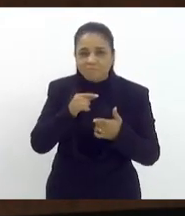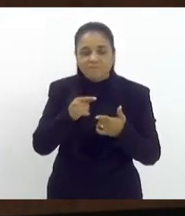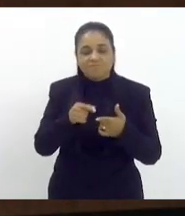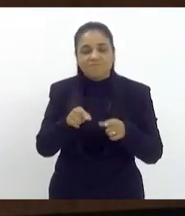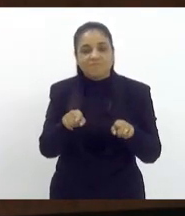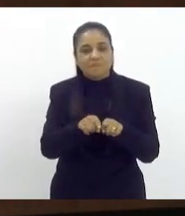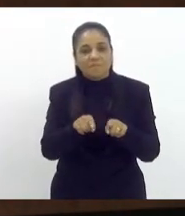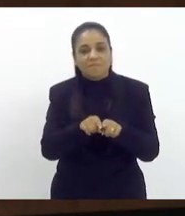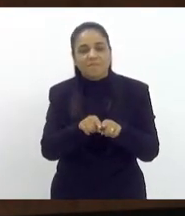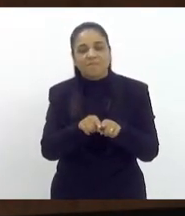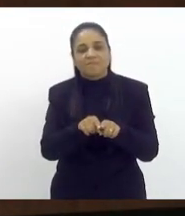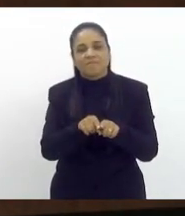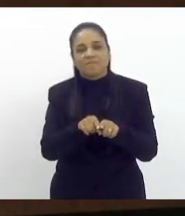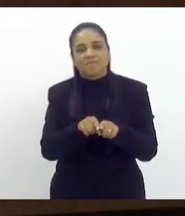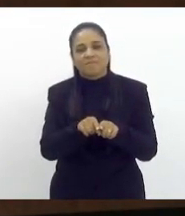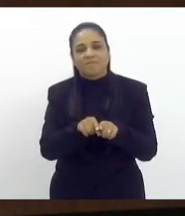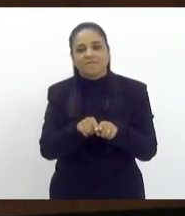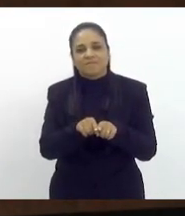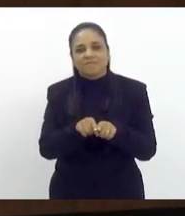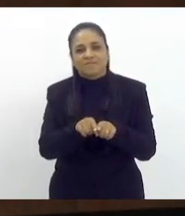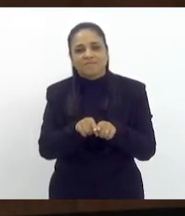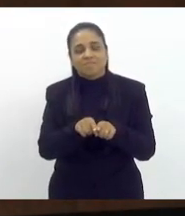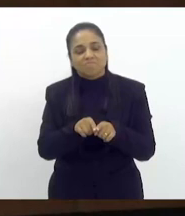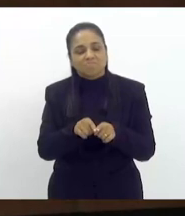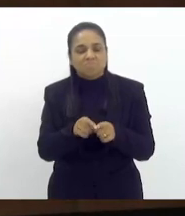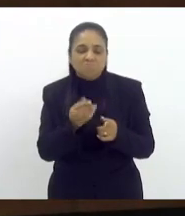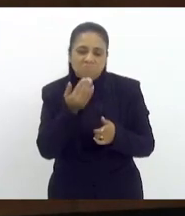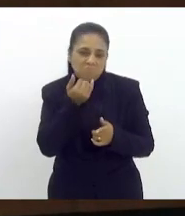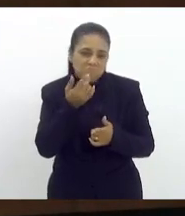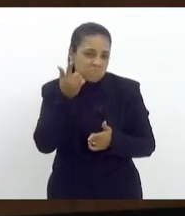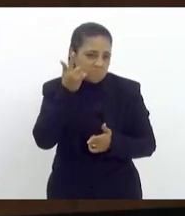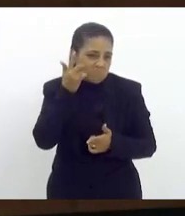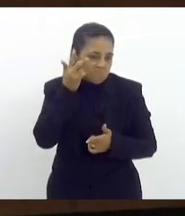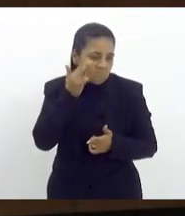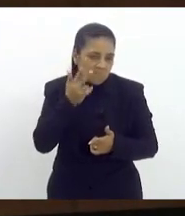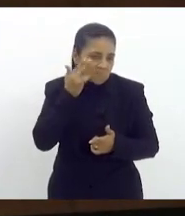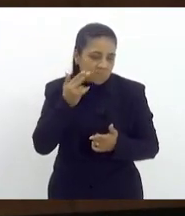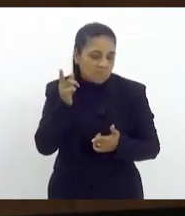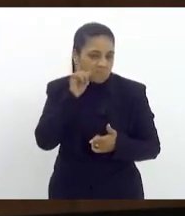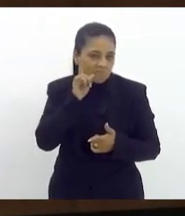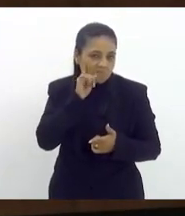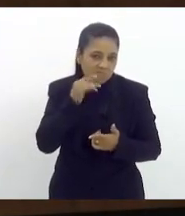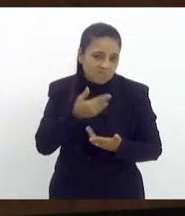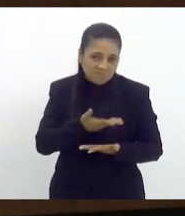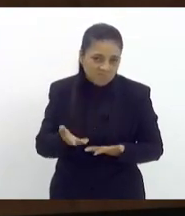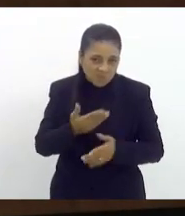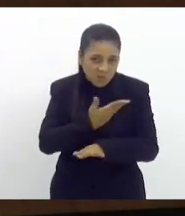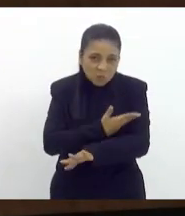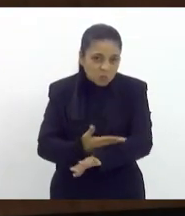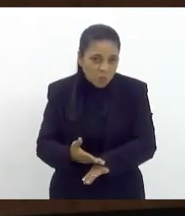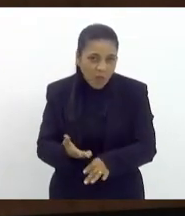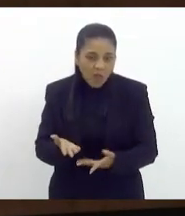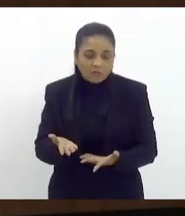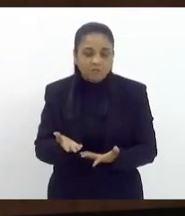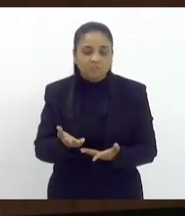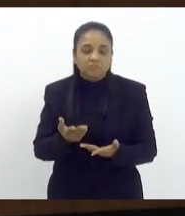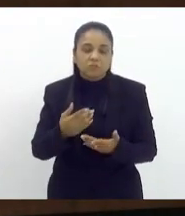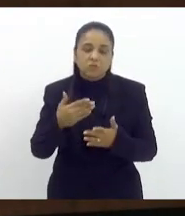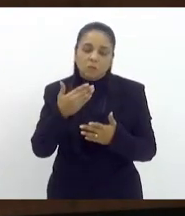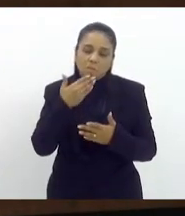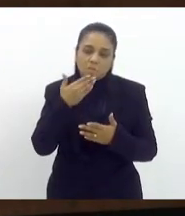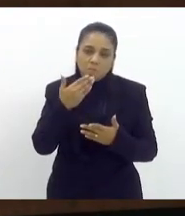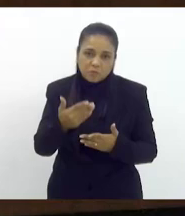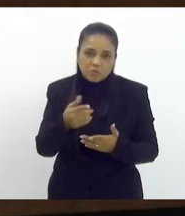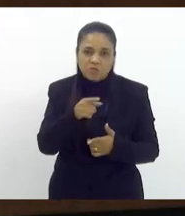da Alimentação costumeira de todos nós E aí eu queria pedir a sensibilidade da